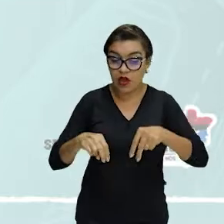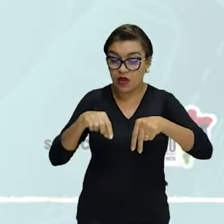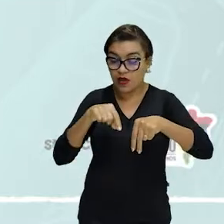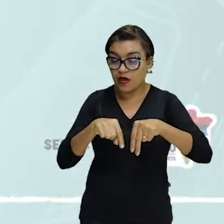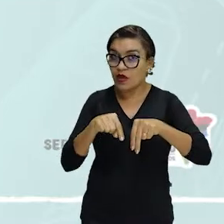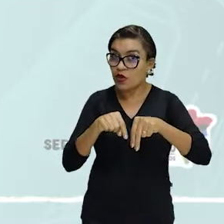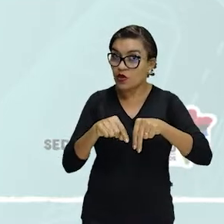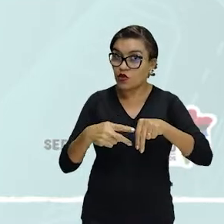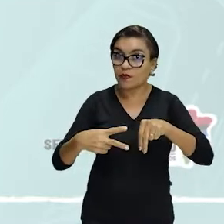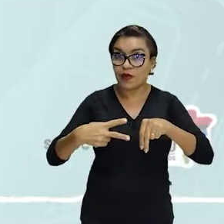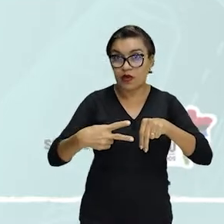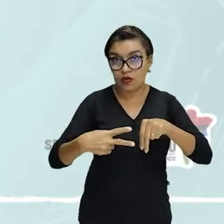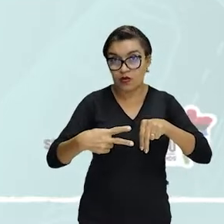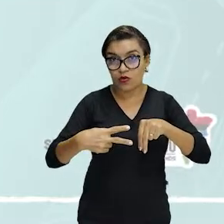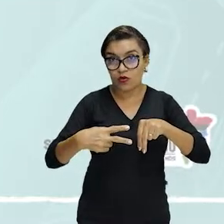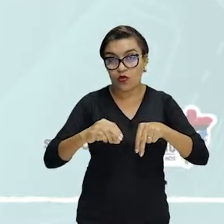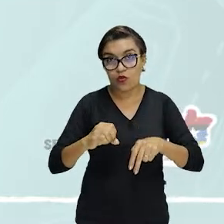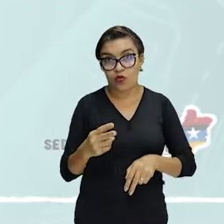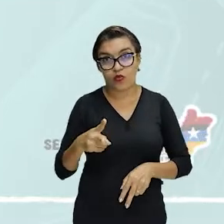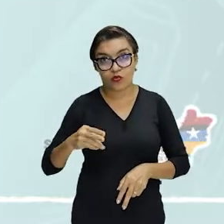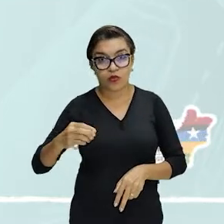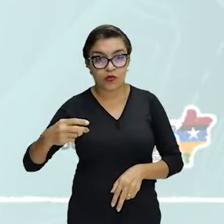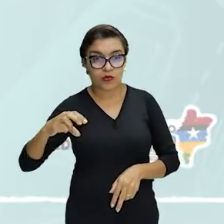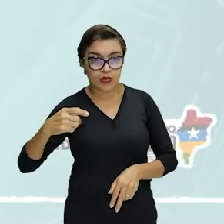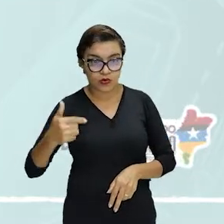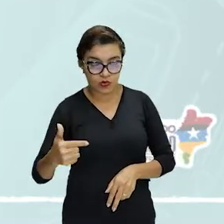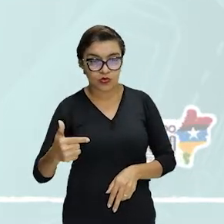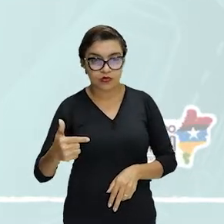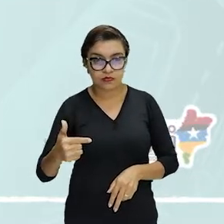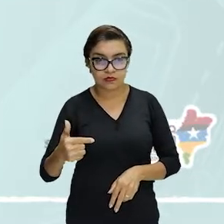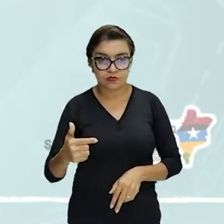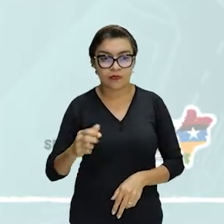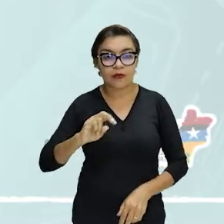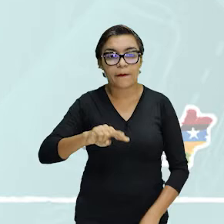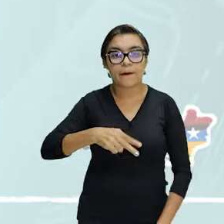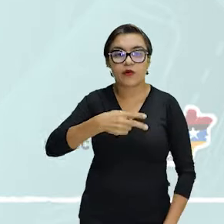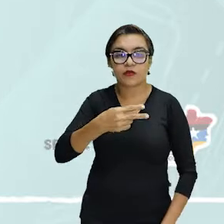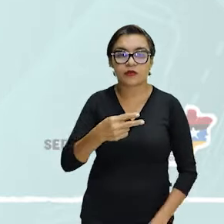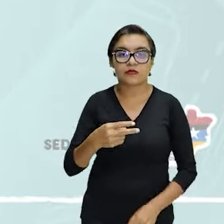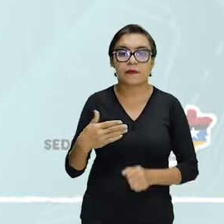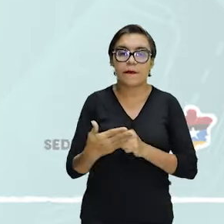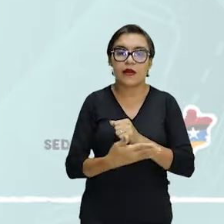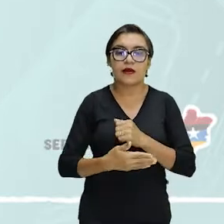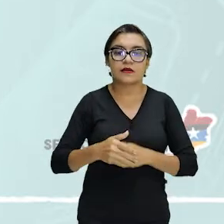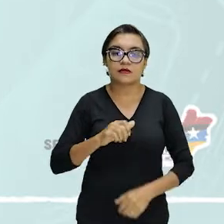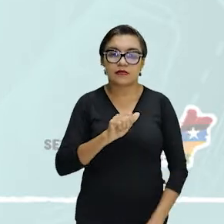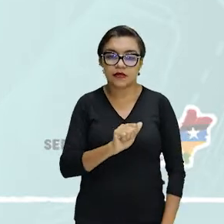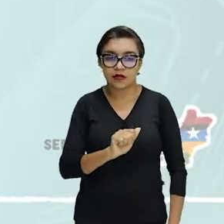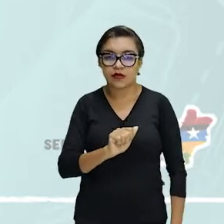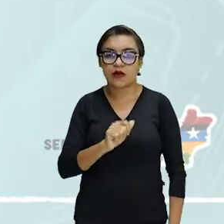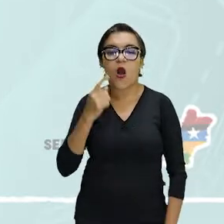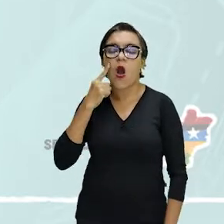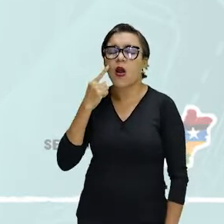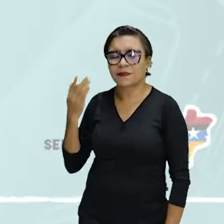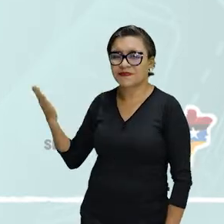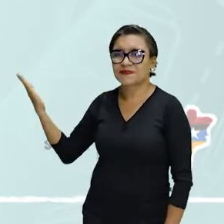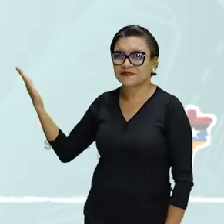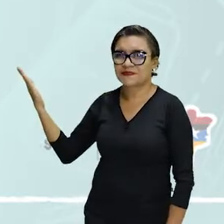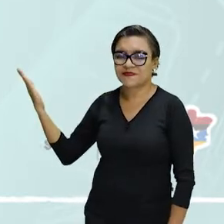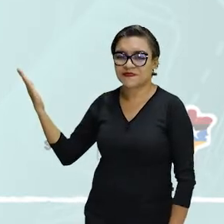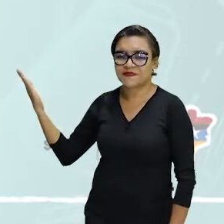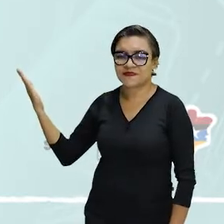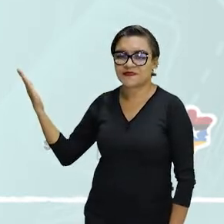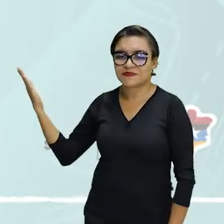ou igual a 2, chamamos de potência de base A e expoente N ao número A elevado a